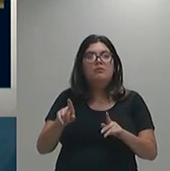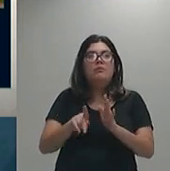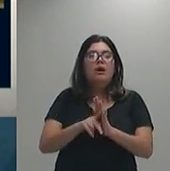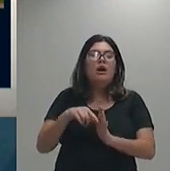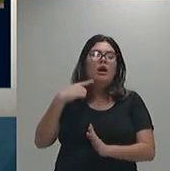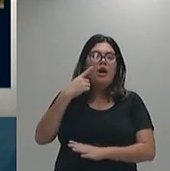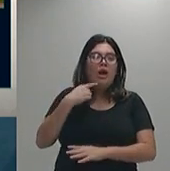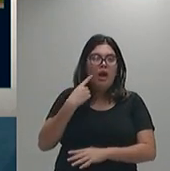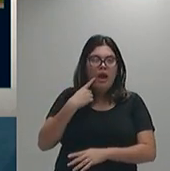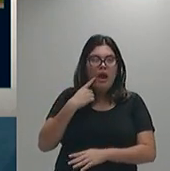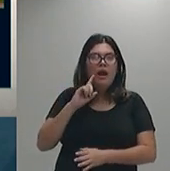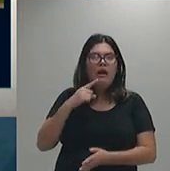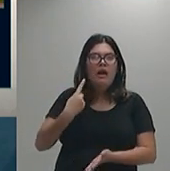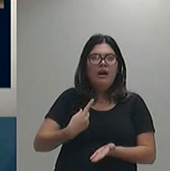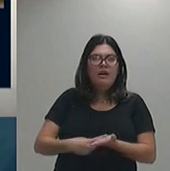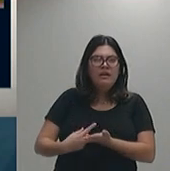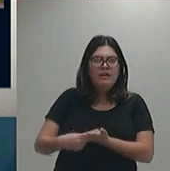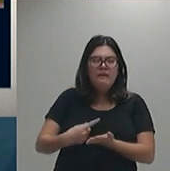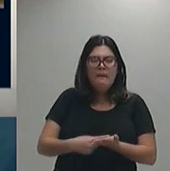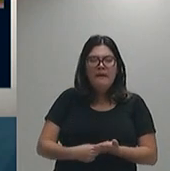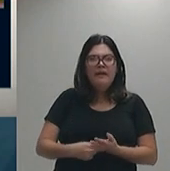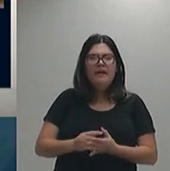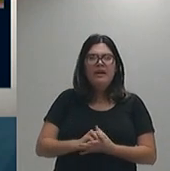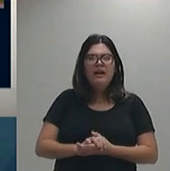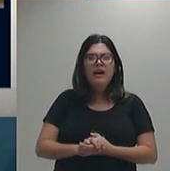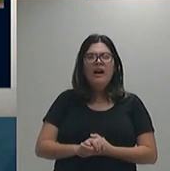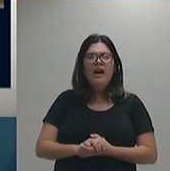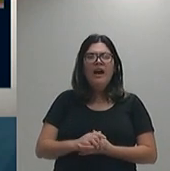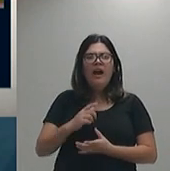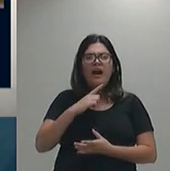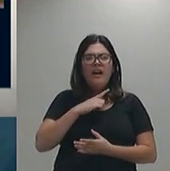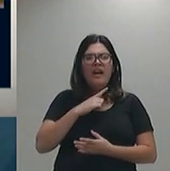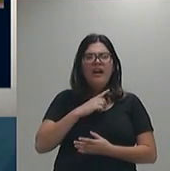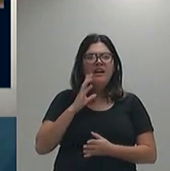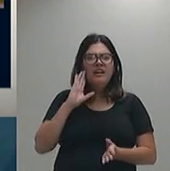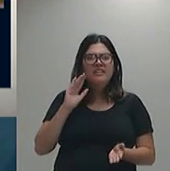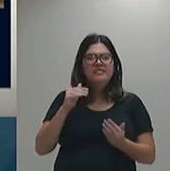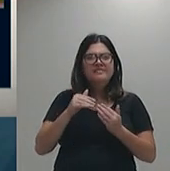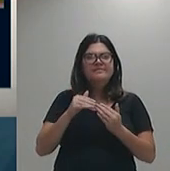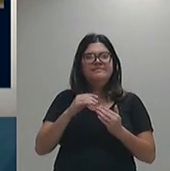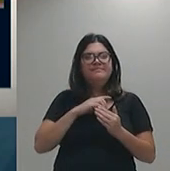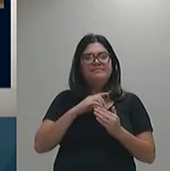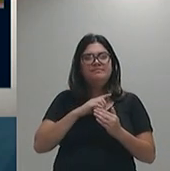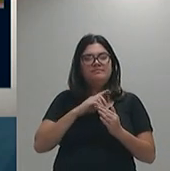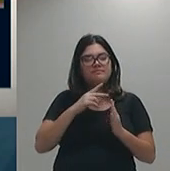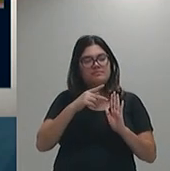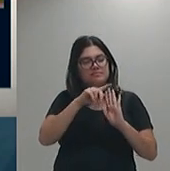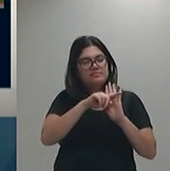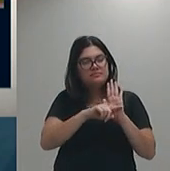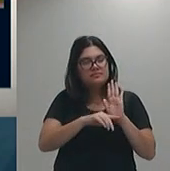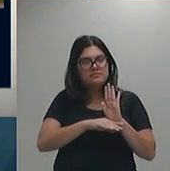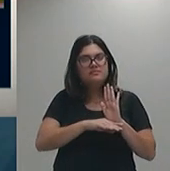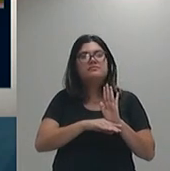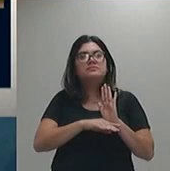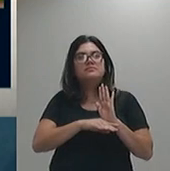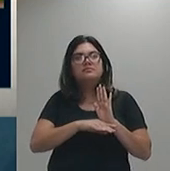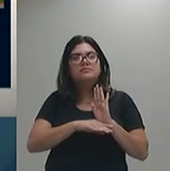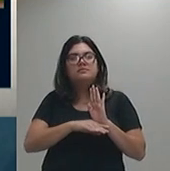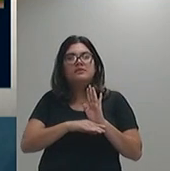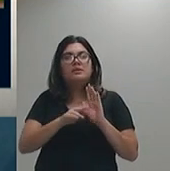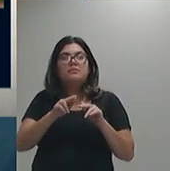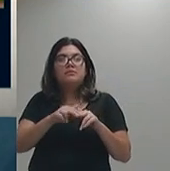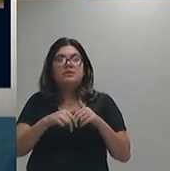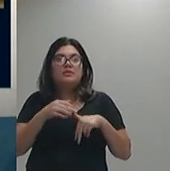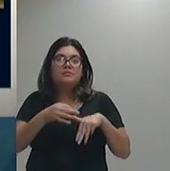portanto eu adiro integralmente a preliminar suscitada oralmente pelos Raul e